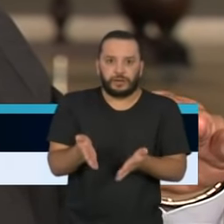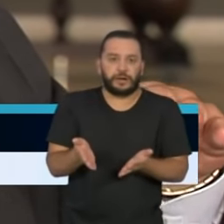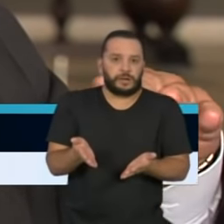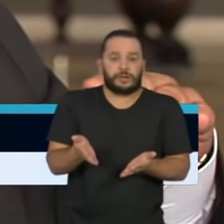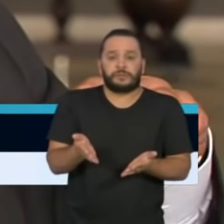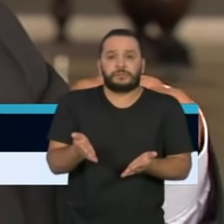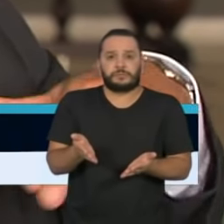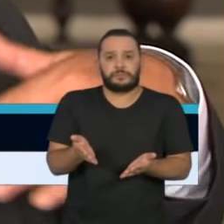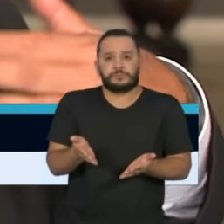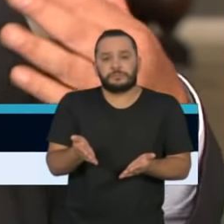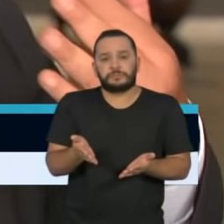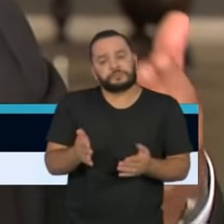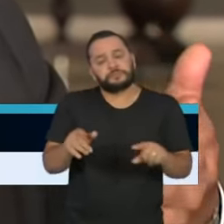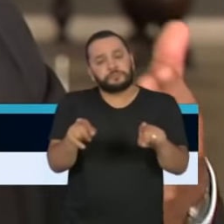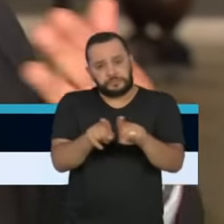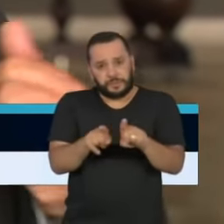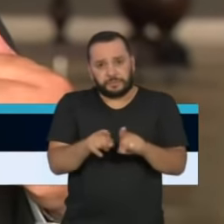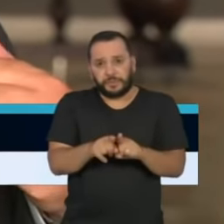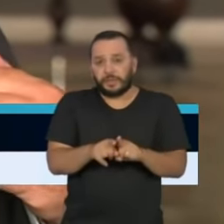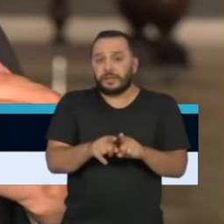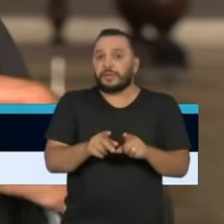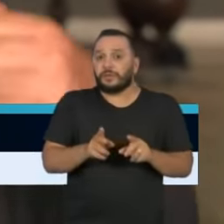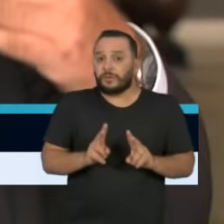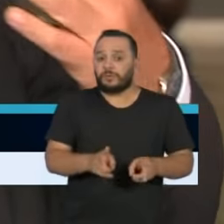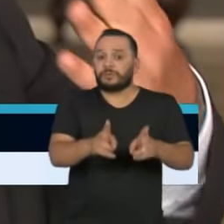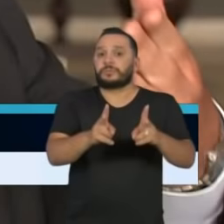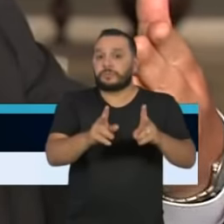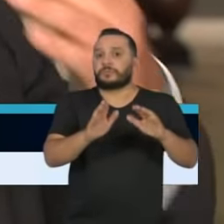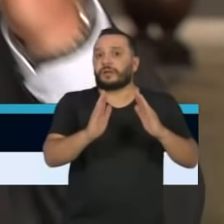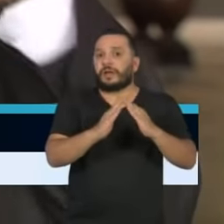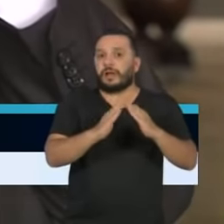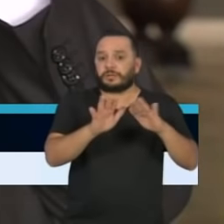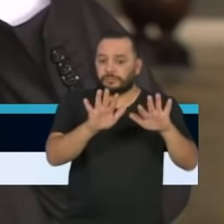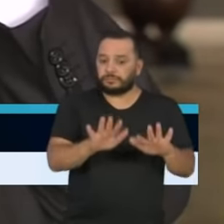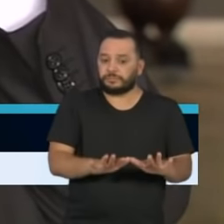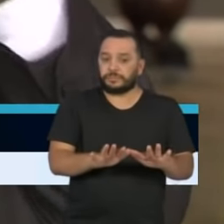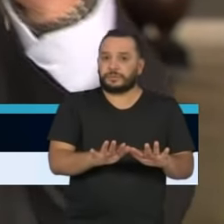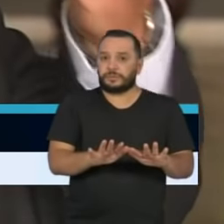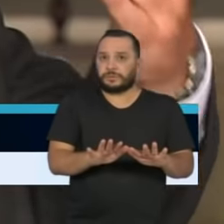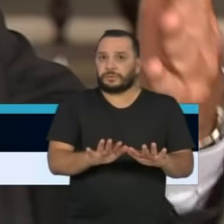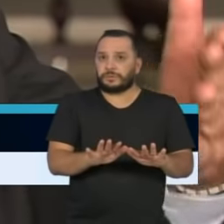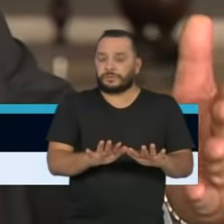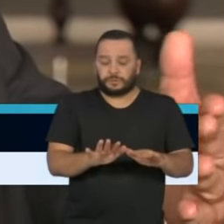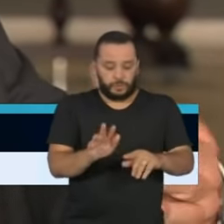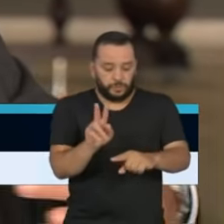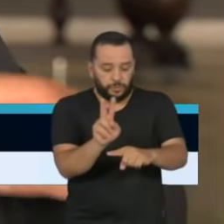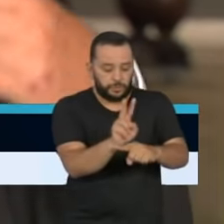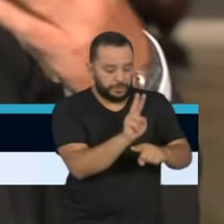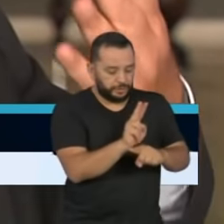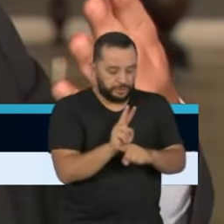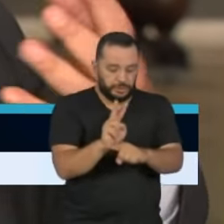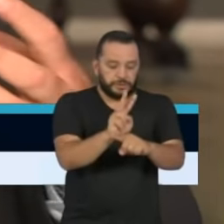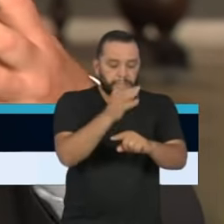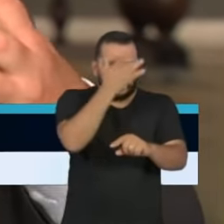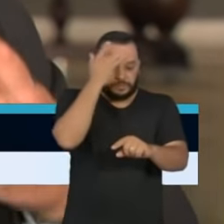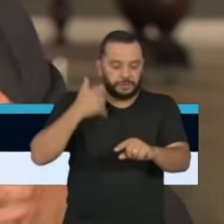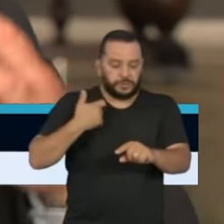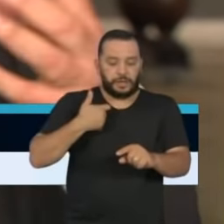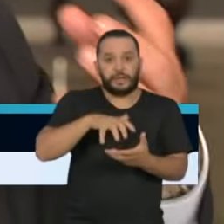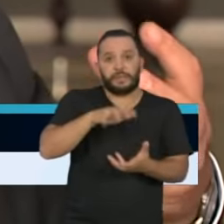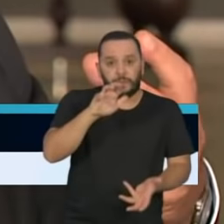da permaneça em casa, por exemplo, cuidando dos seus entes mais idosos, que são o